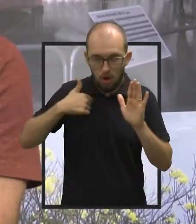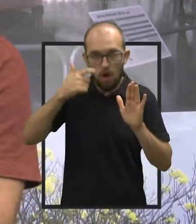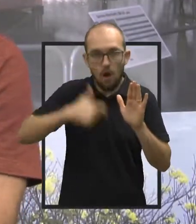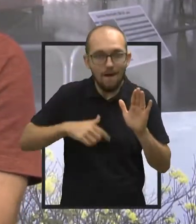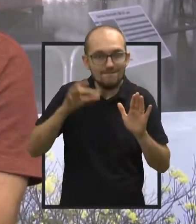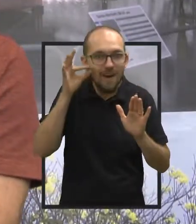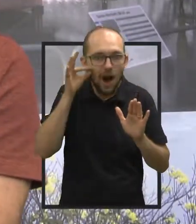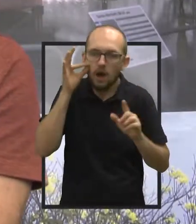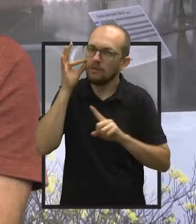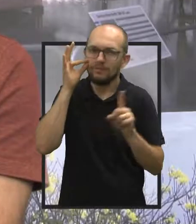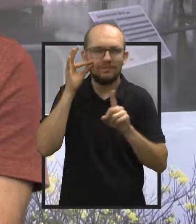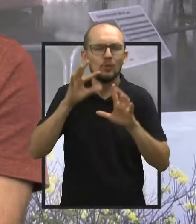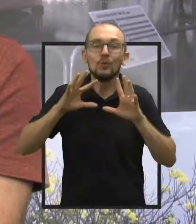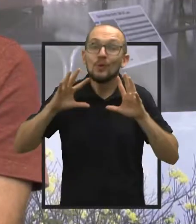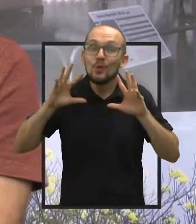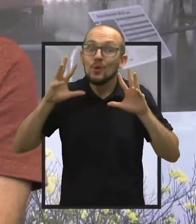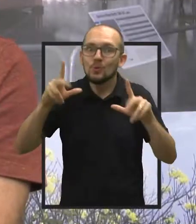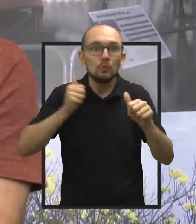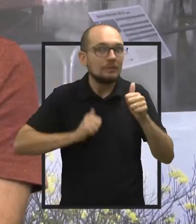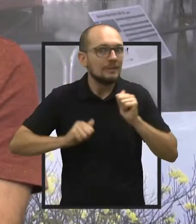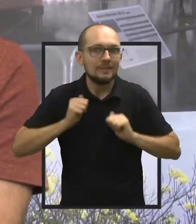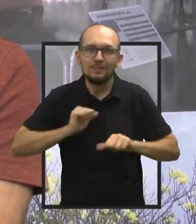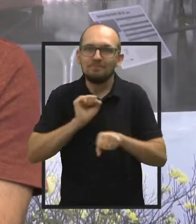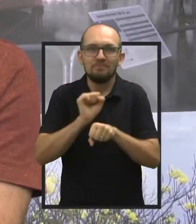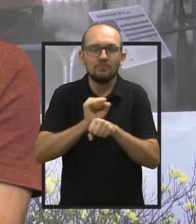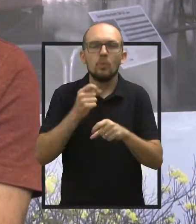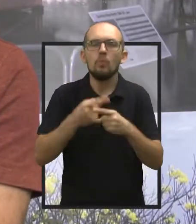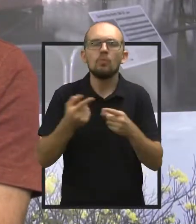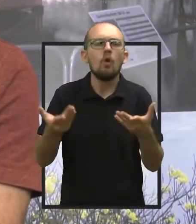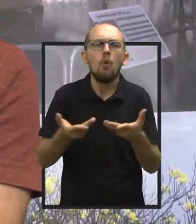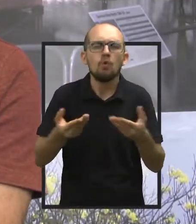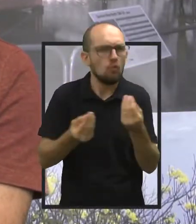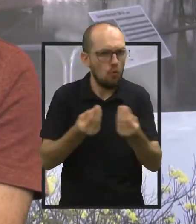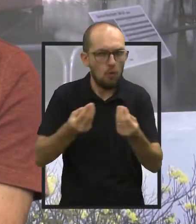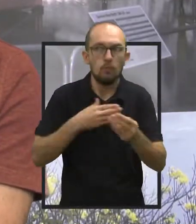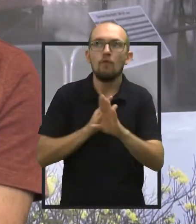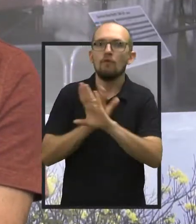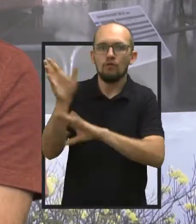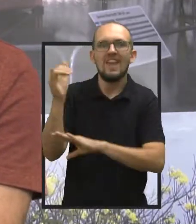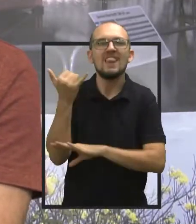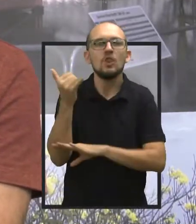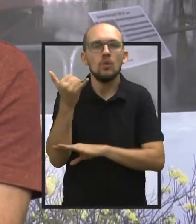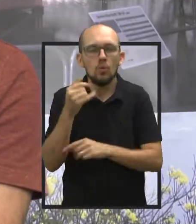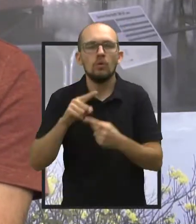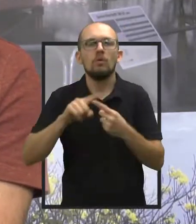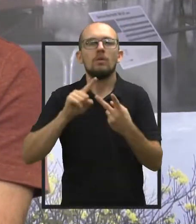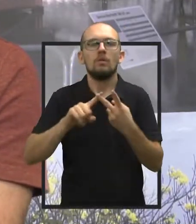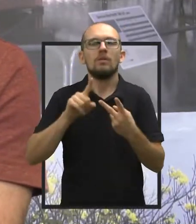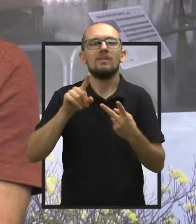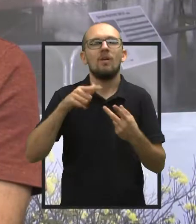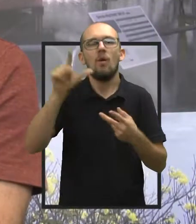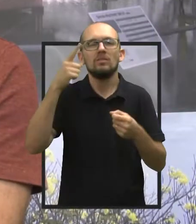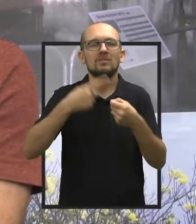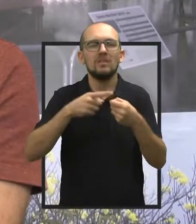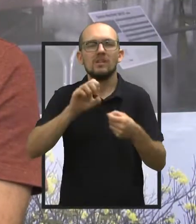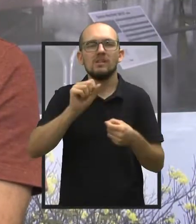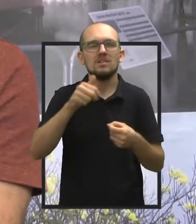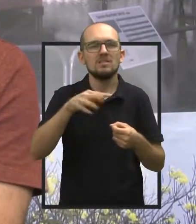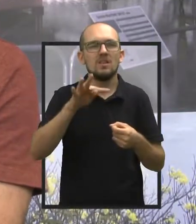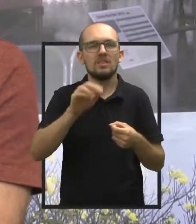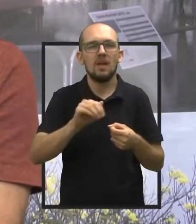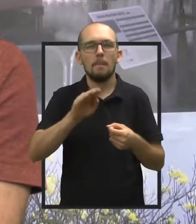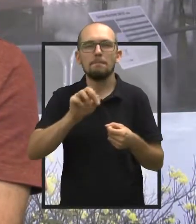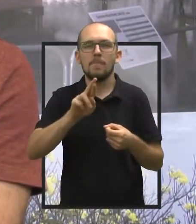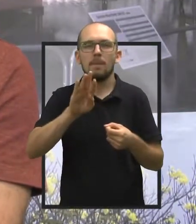todo mundo. Porque hoje, você informatizando, eu estive na cidade de Itu, estive na cidade de Santa Bárbara, aonde foi informatizado?